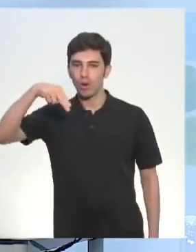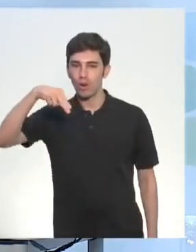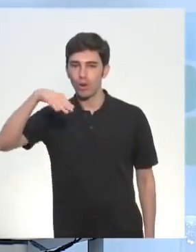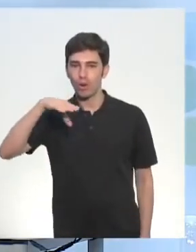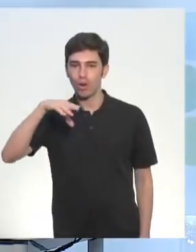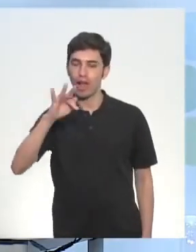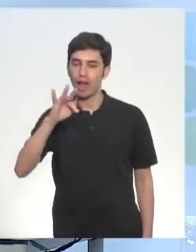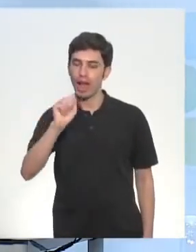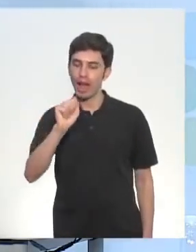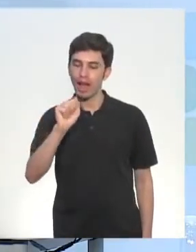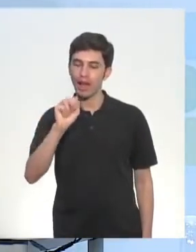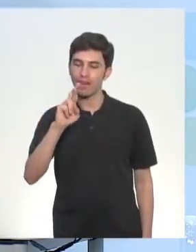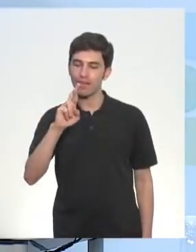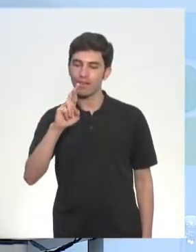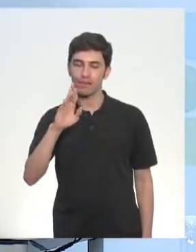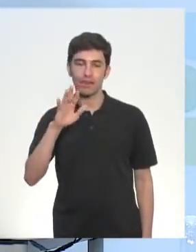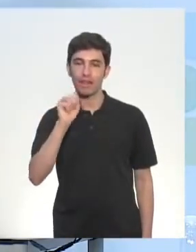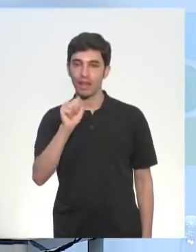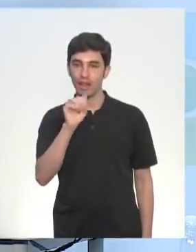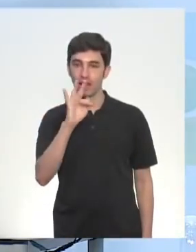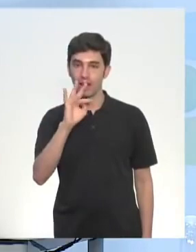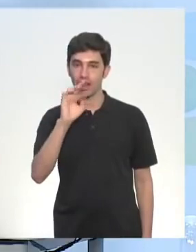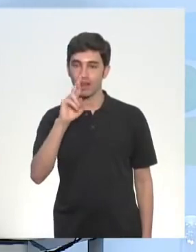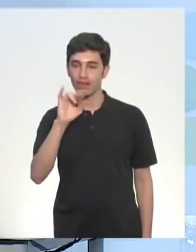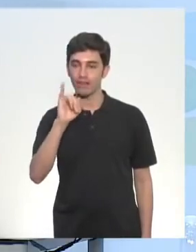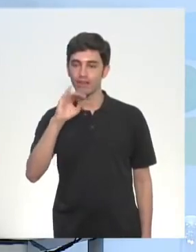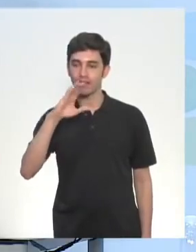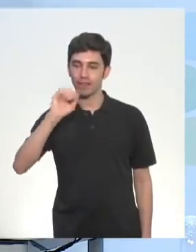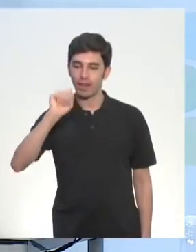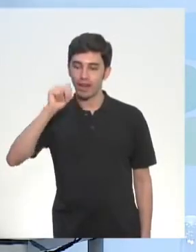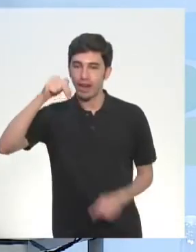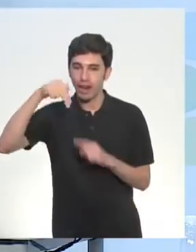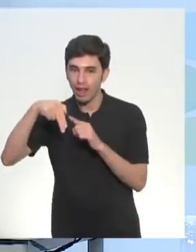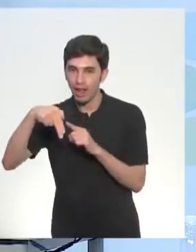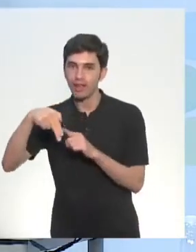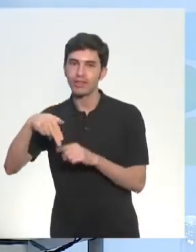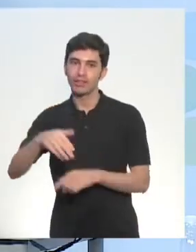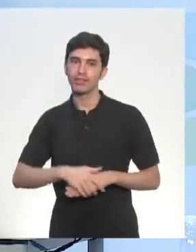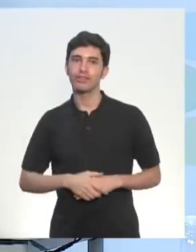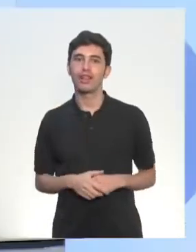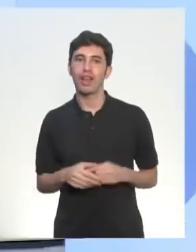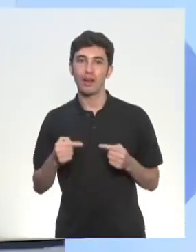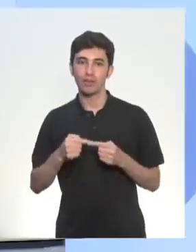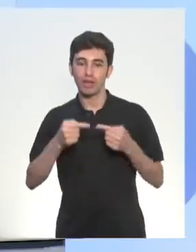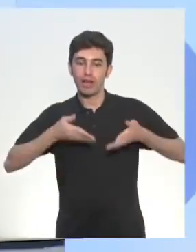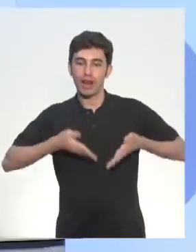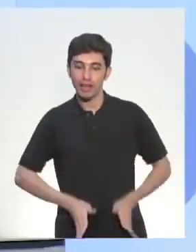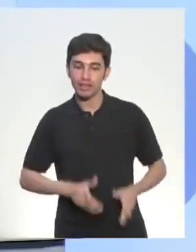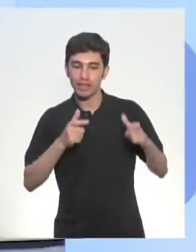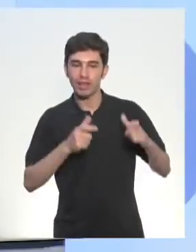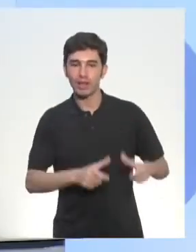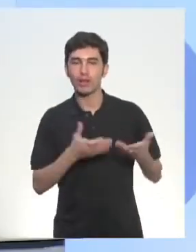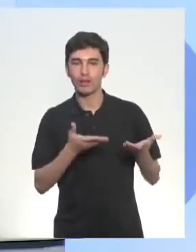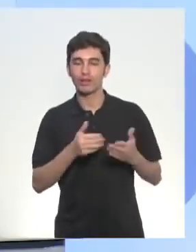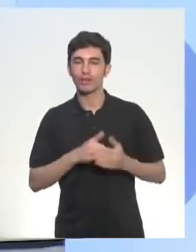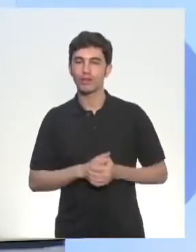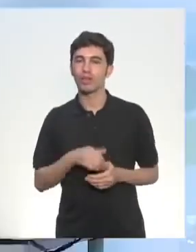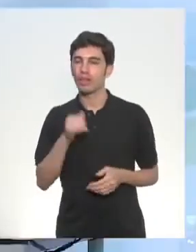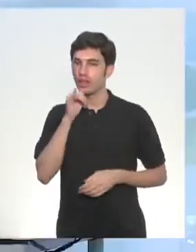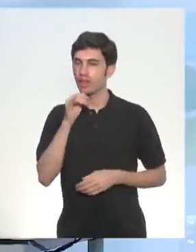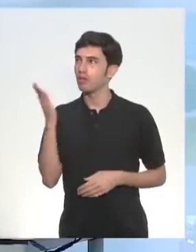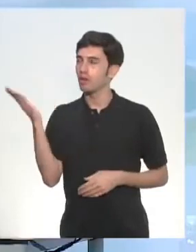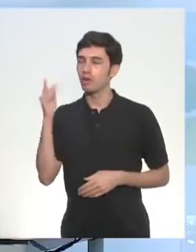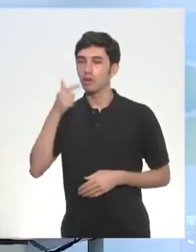tomar cuidado aí, que o from é de origem, né? Por exemplo, João, where are you from? I'm from São Roque. Ok, sou o João,